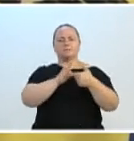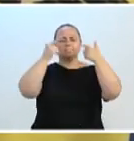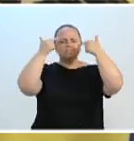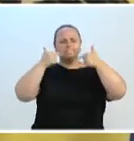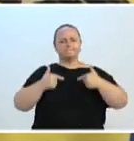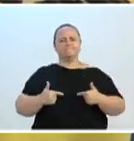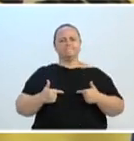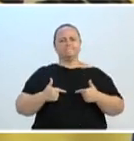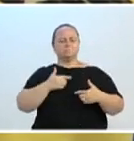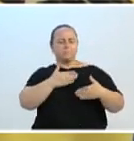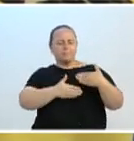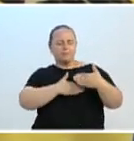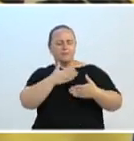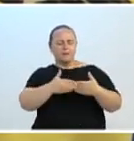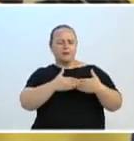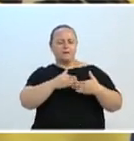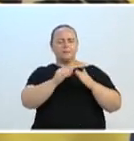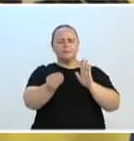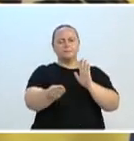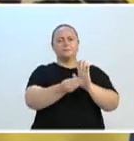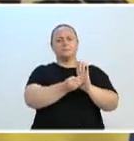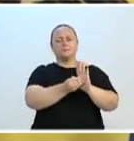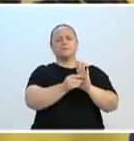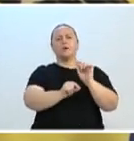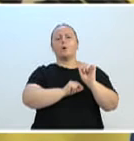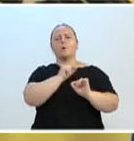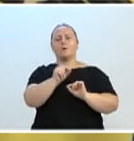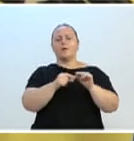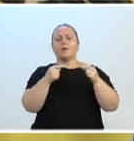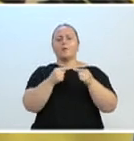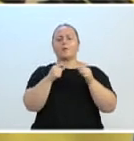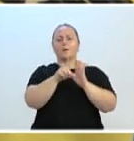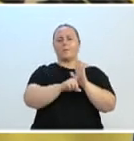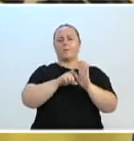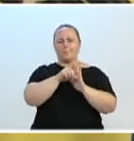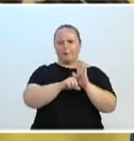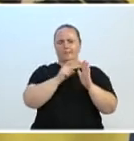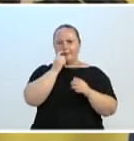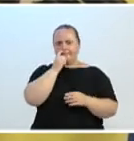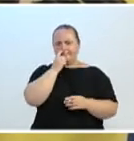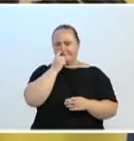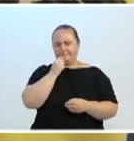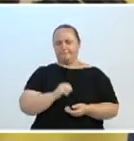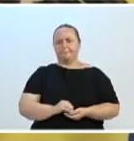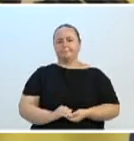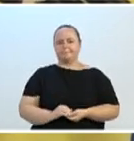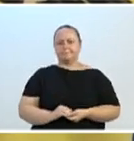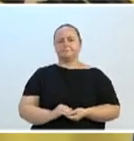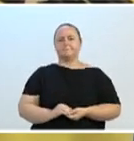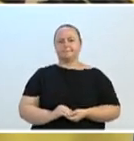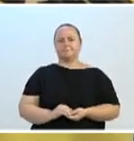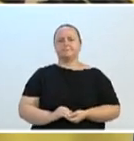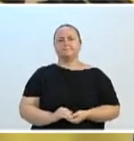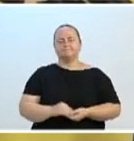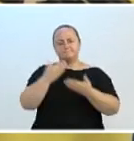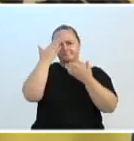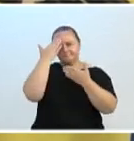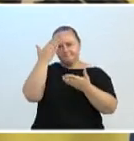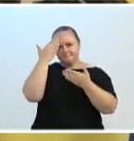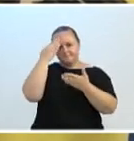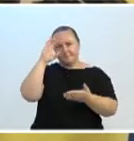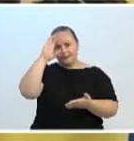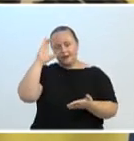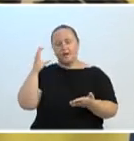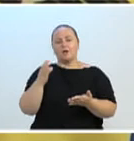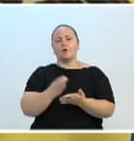os protocolos legislativos. Agradeço a confiança em mim depositada. A partir de agora é um